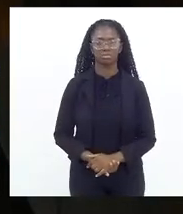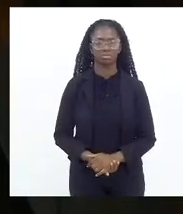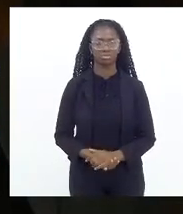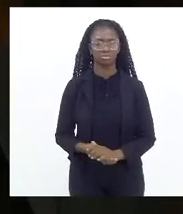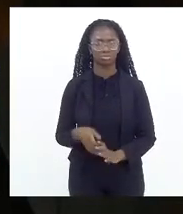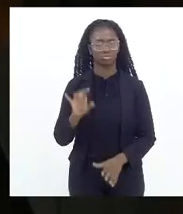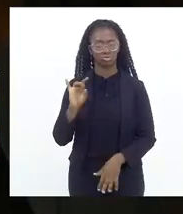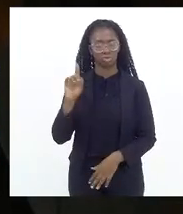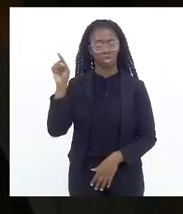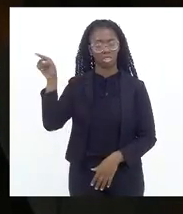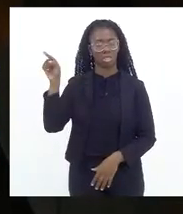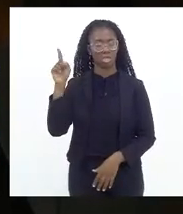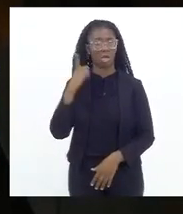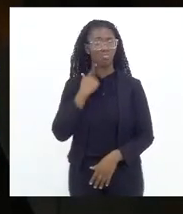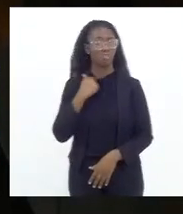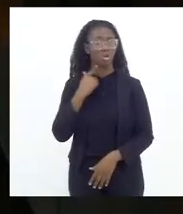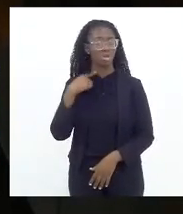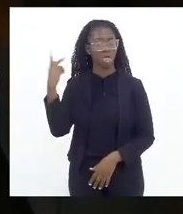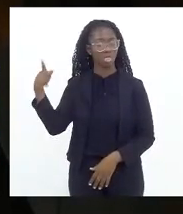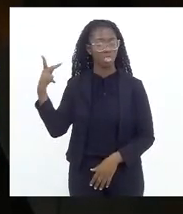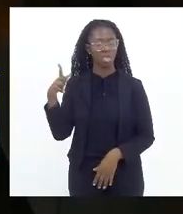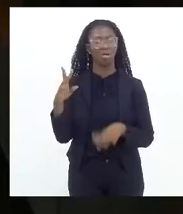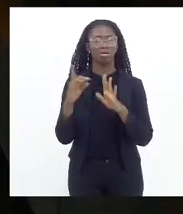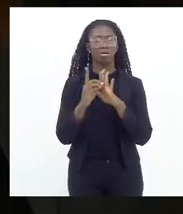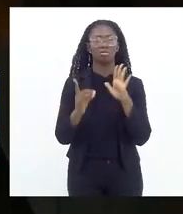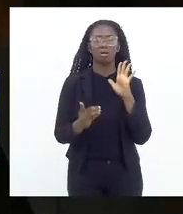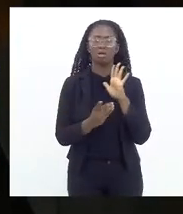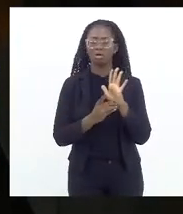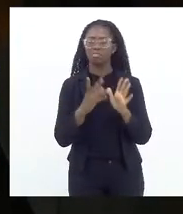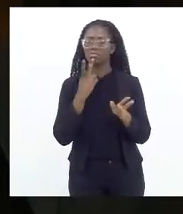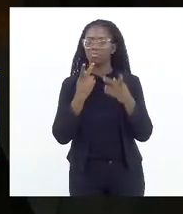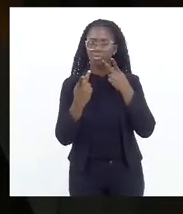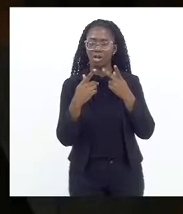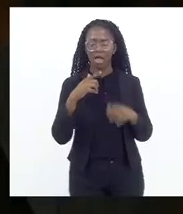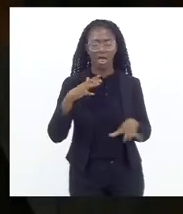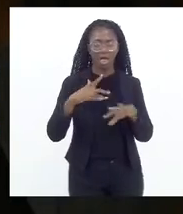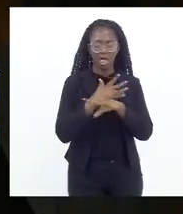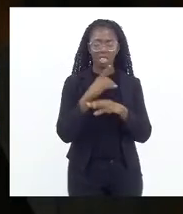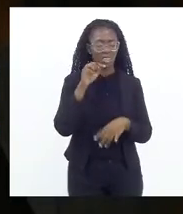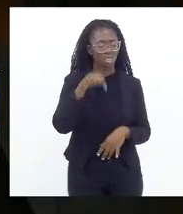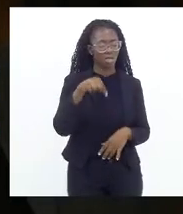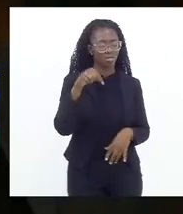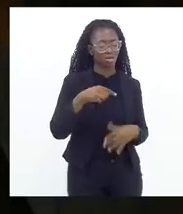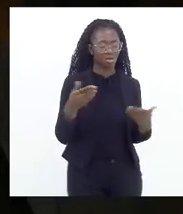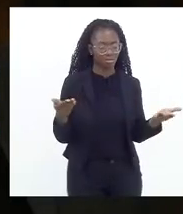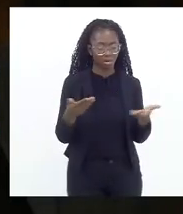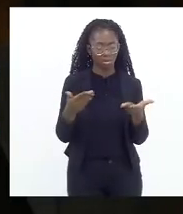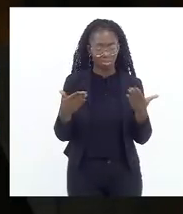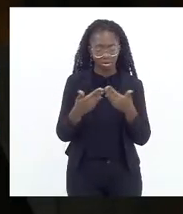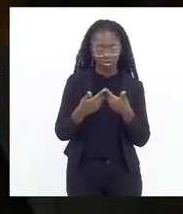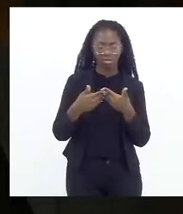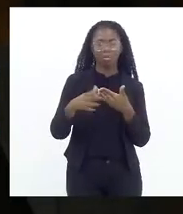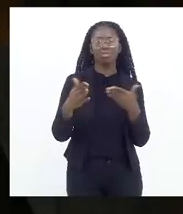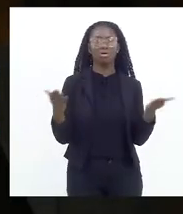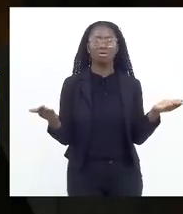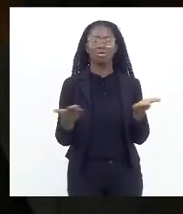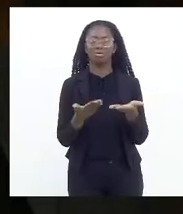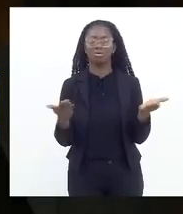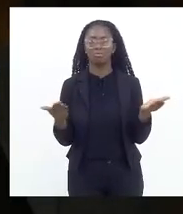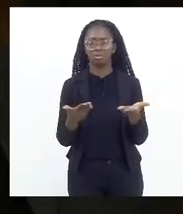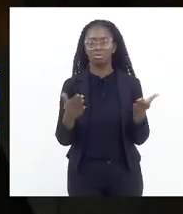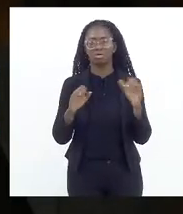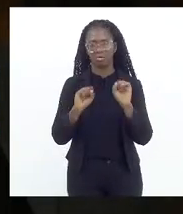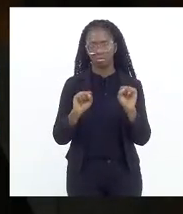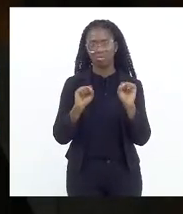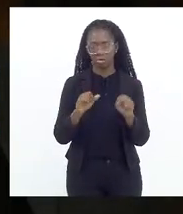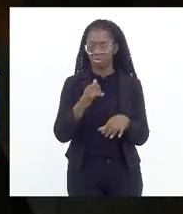monocrática, por um decreto, estabelecer que naquela cidade, a partir daquele decreto, se